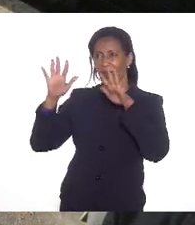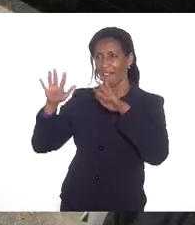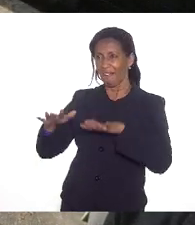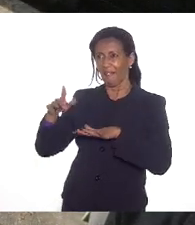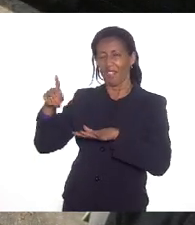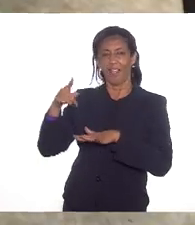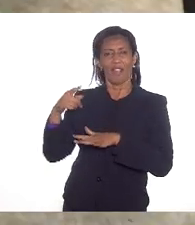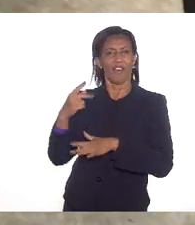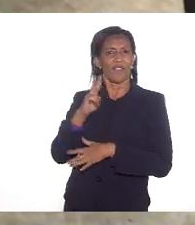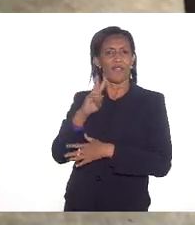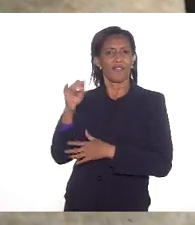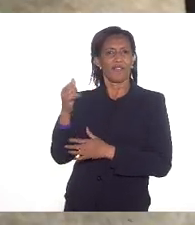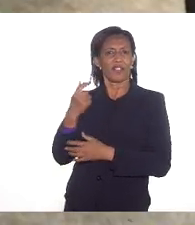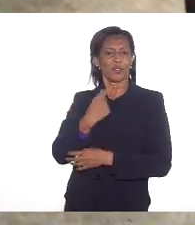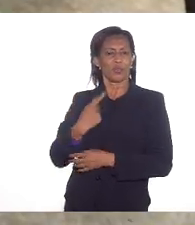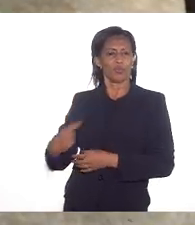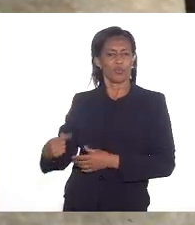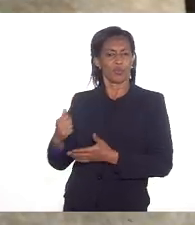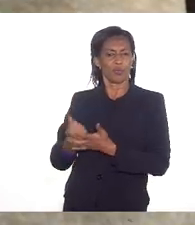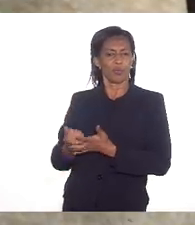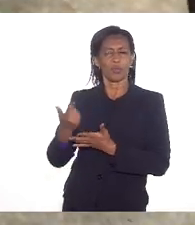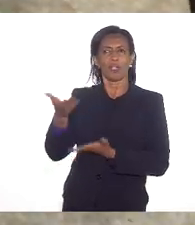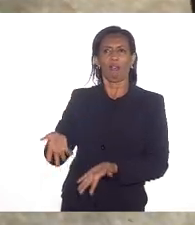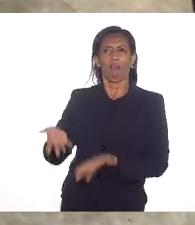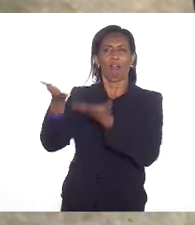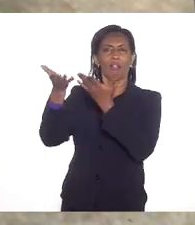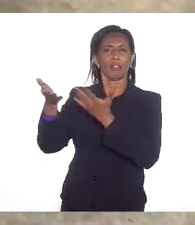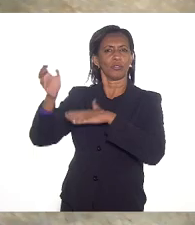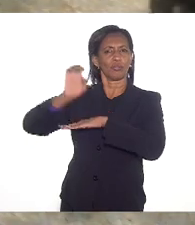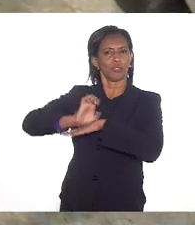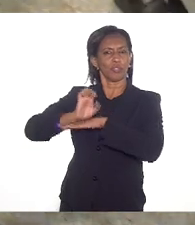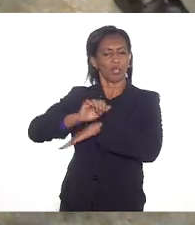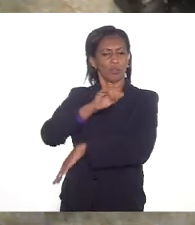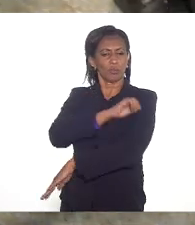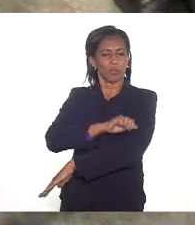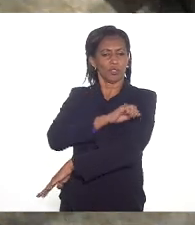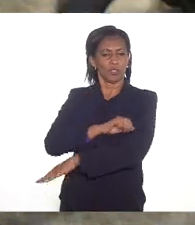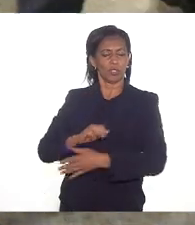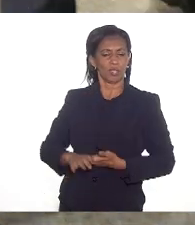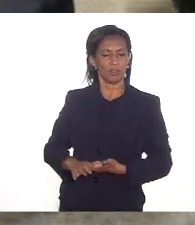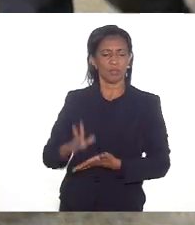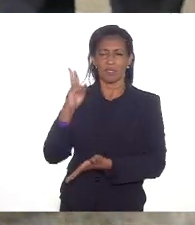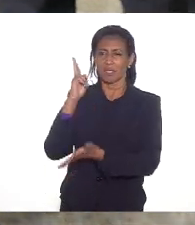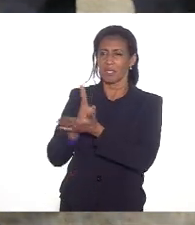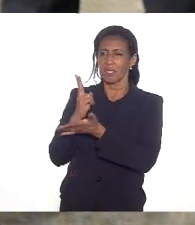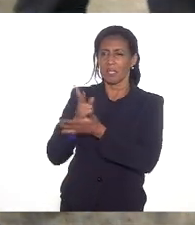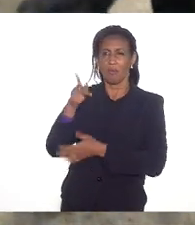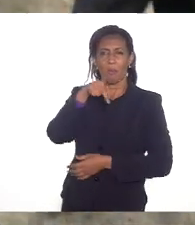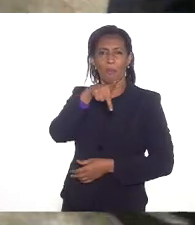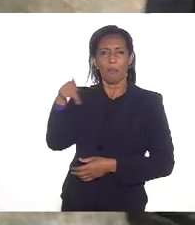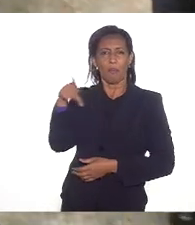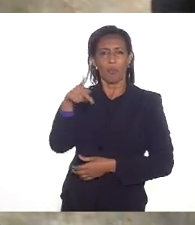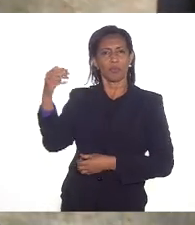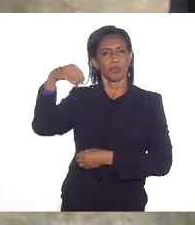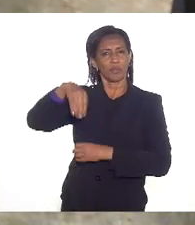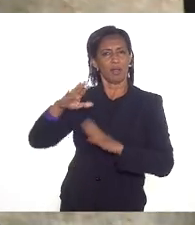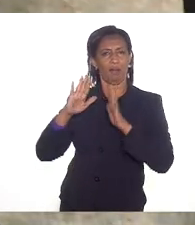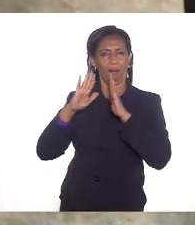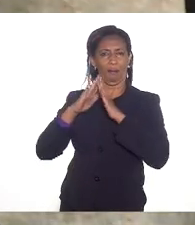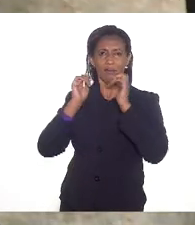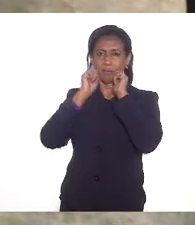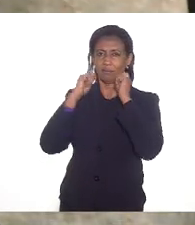vice-governador secretário e sobretudo grande cidadão do Estado do Rio de Janeiro e sempre foi um professor aqui nessa casa